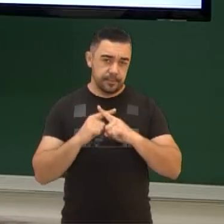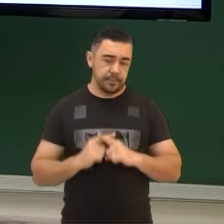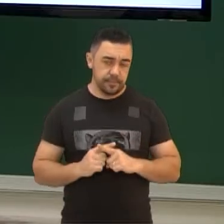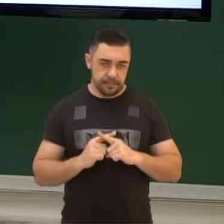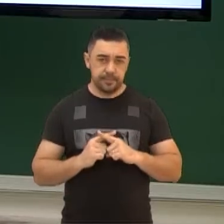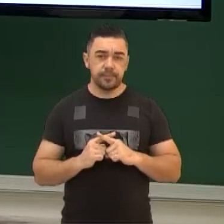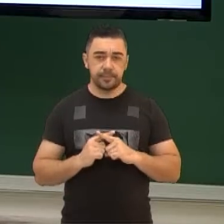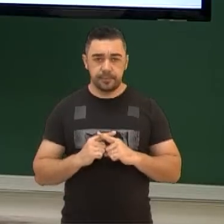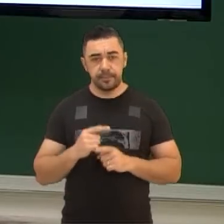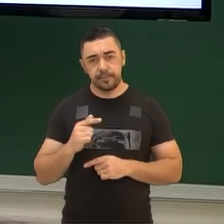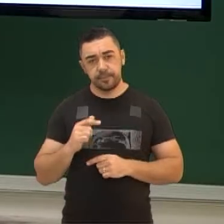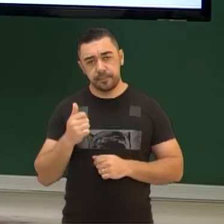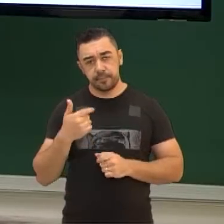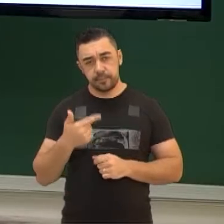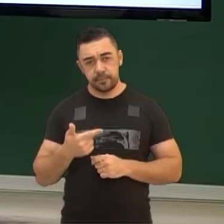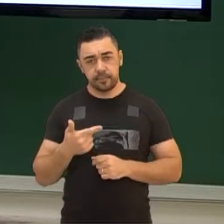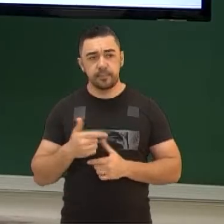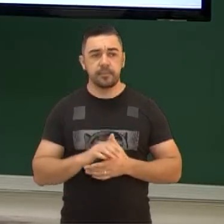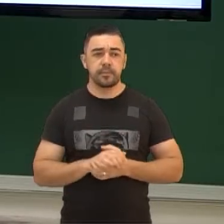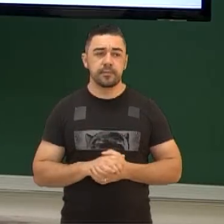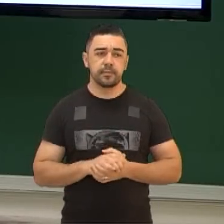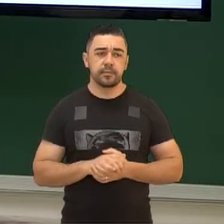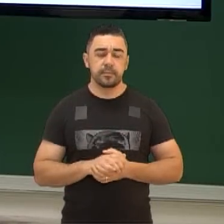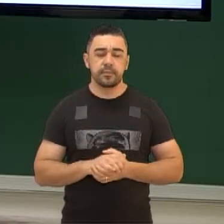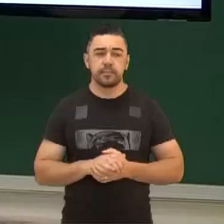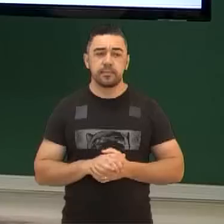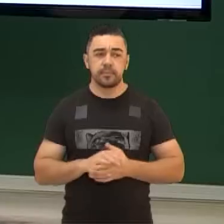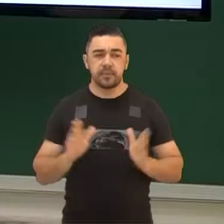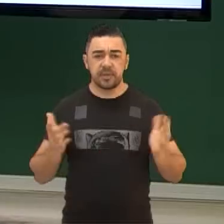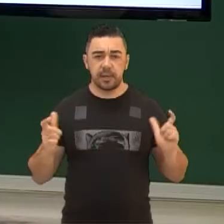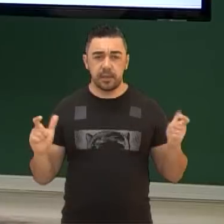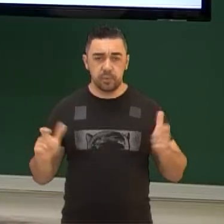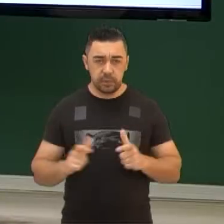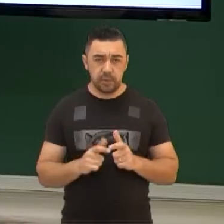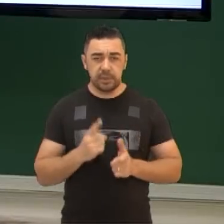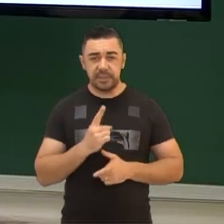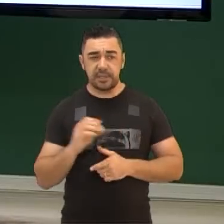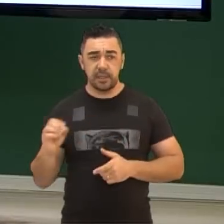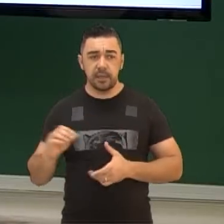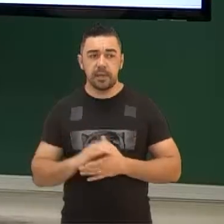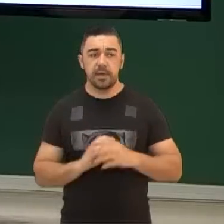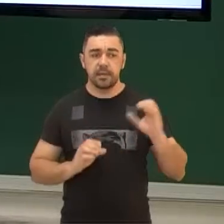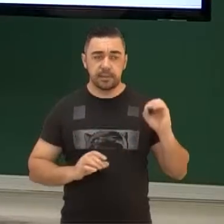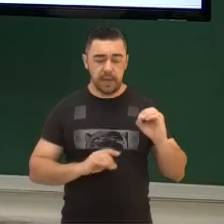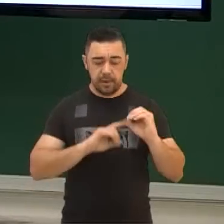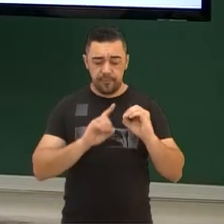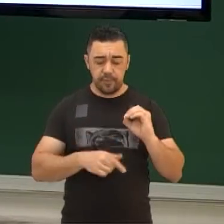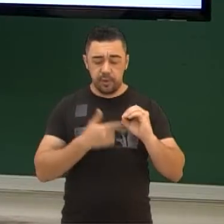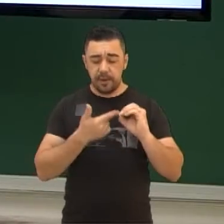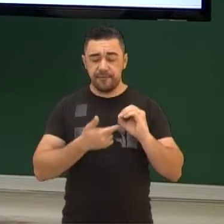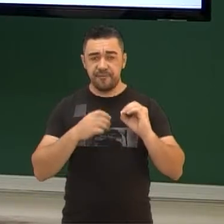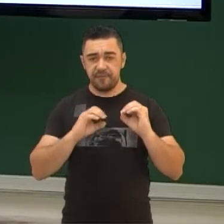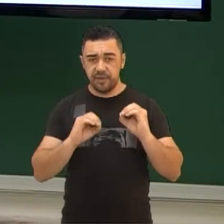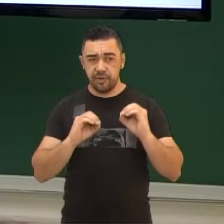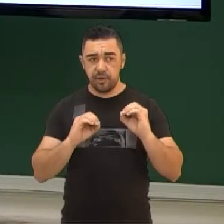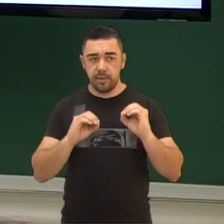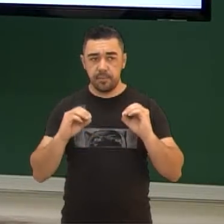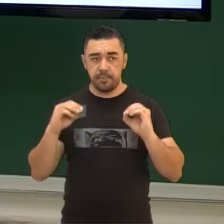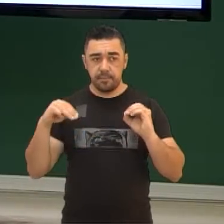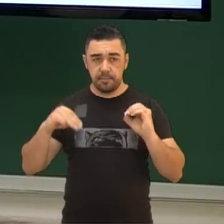2, eu tenho 200 e deixo o resto zero. Então, a redução em 100 vezes fica quanto, pessoal?